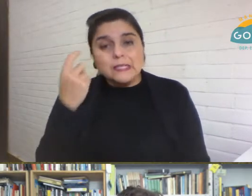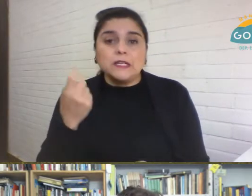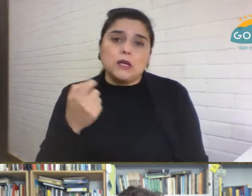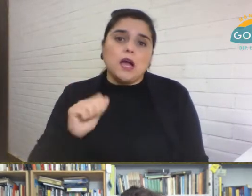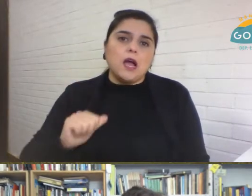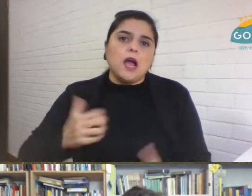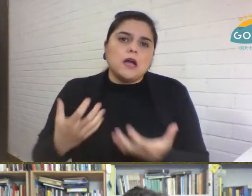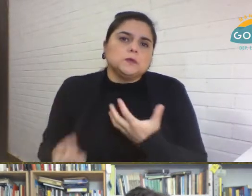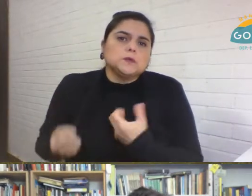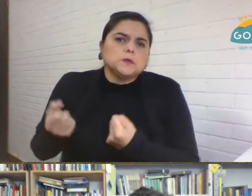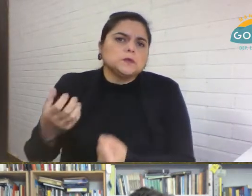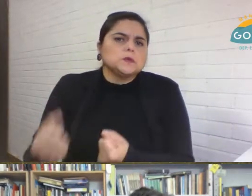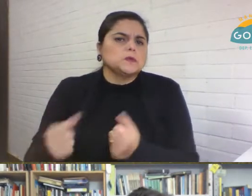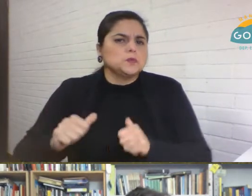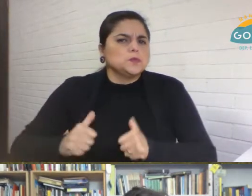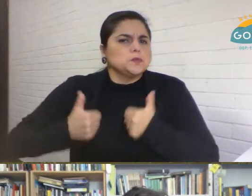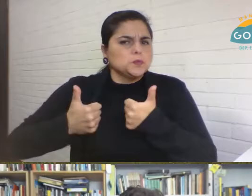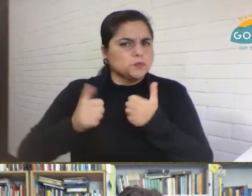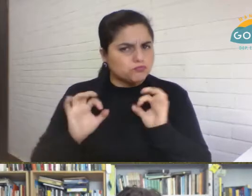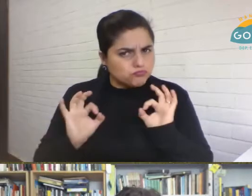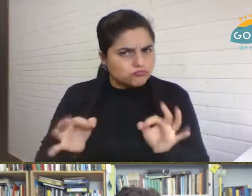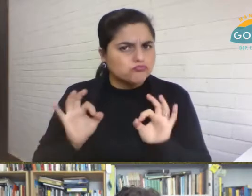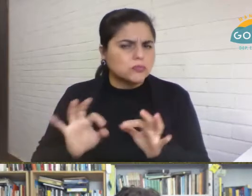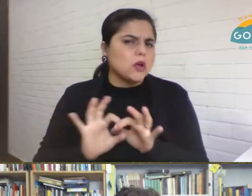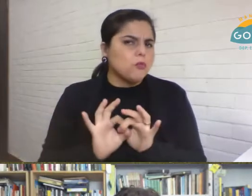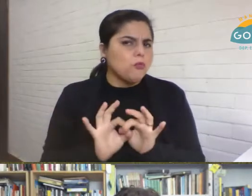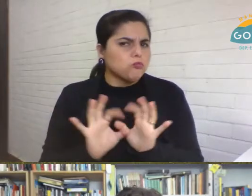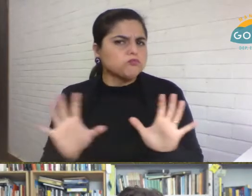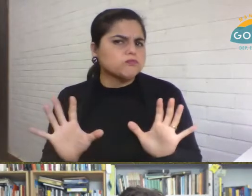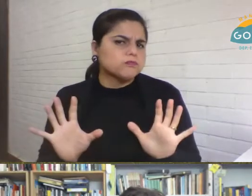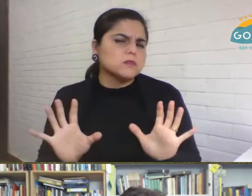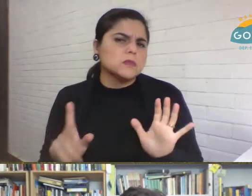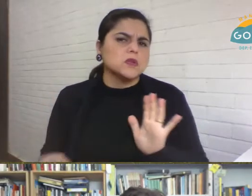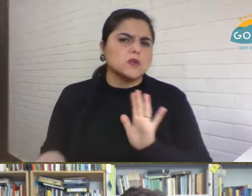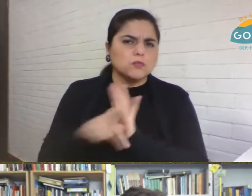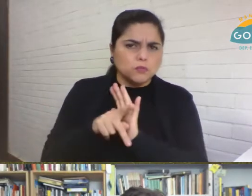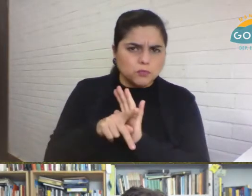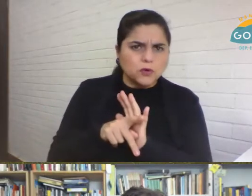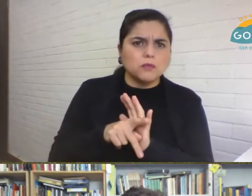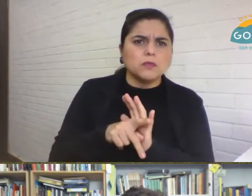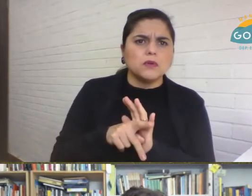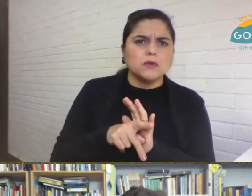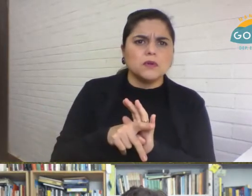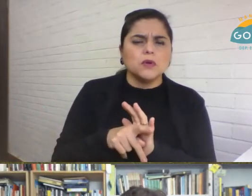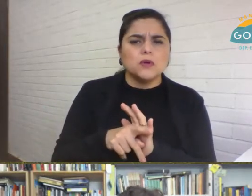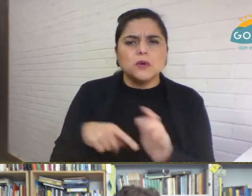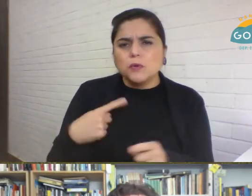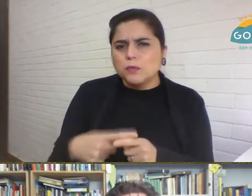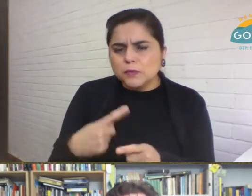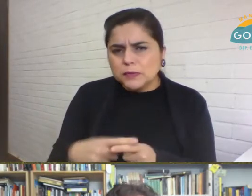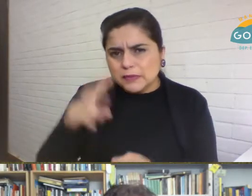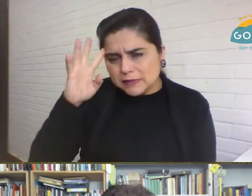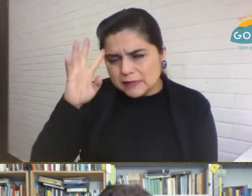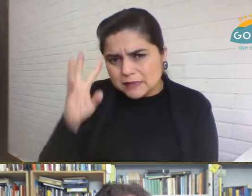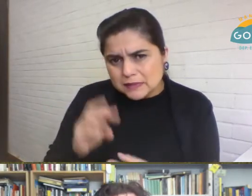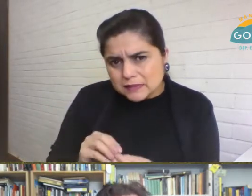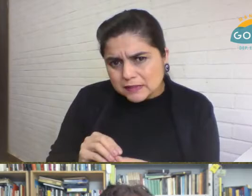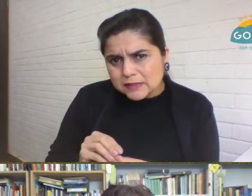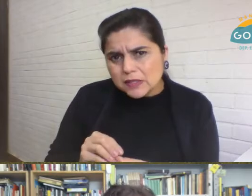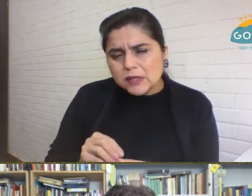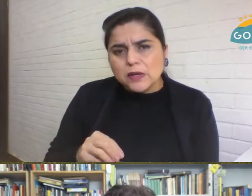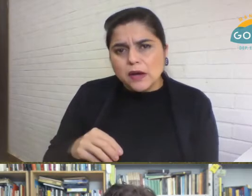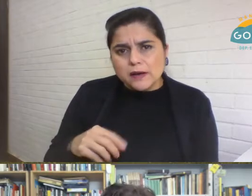favoráveis a essa utilização, entendendo que era um ganho e que aquilo que se pretendia era ter